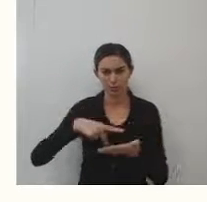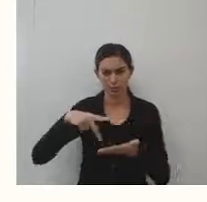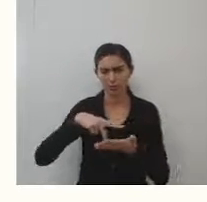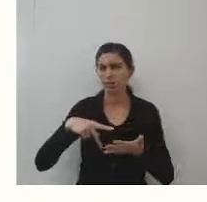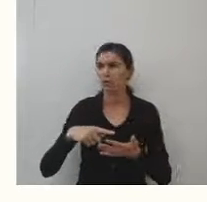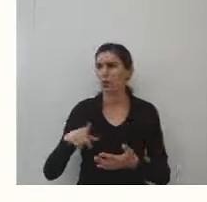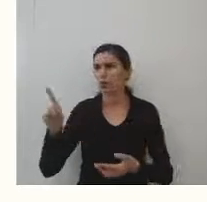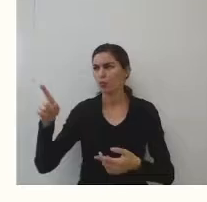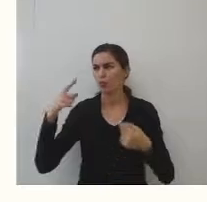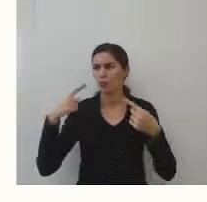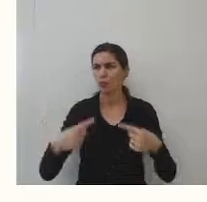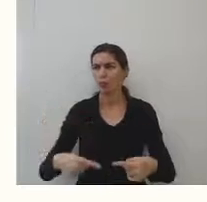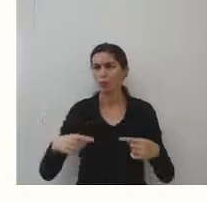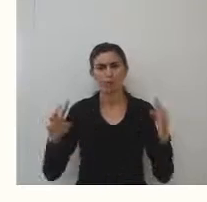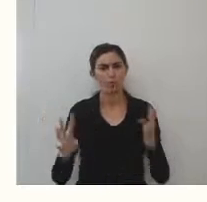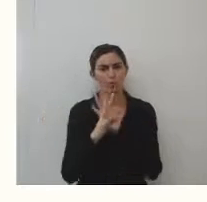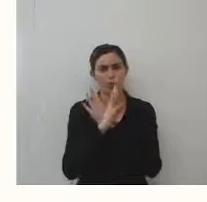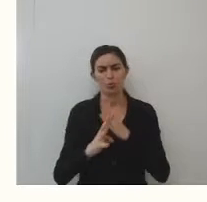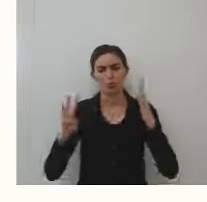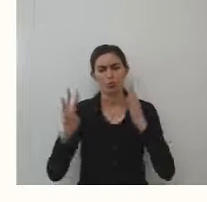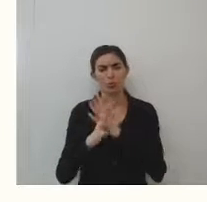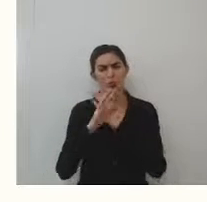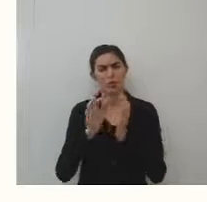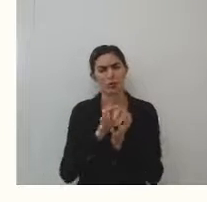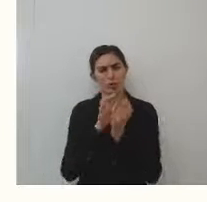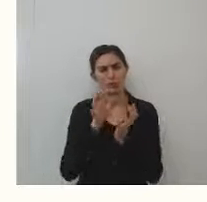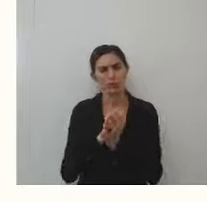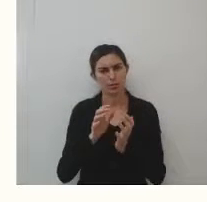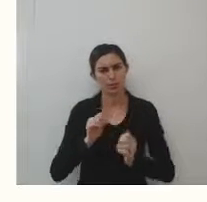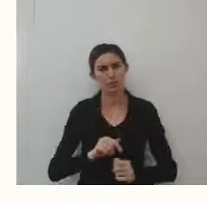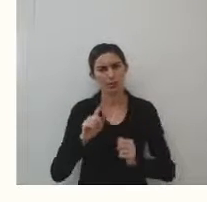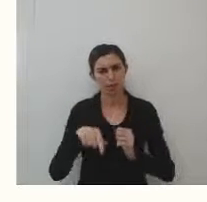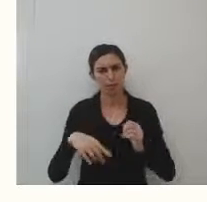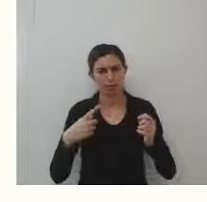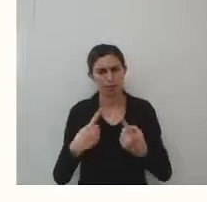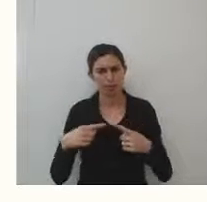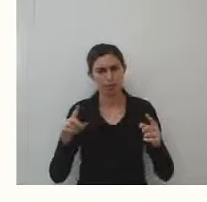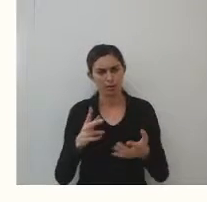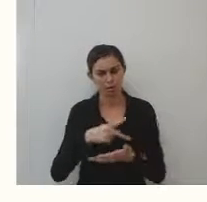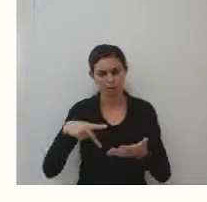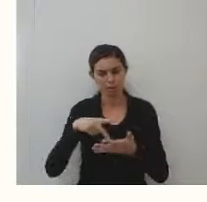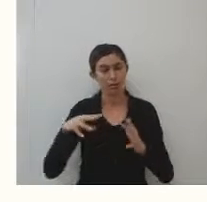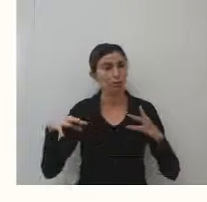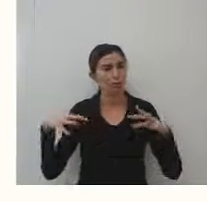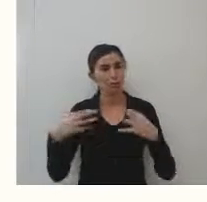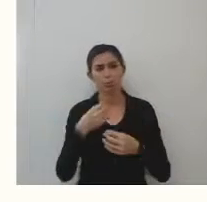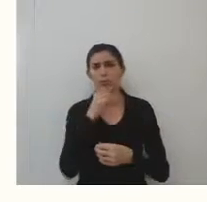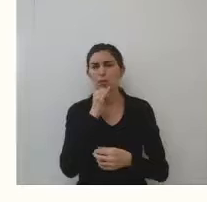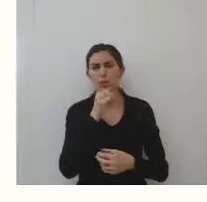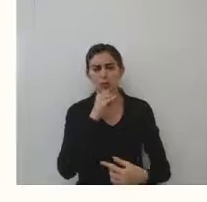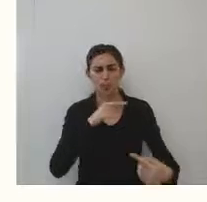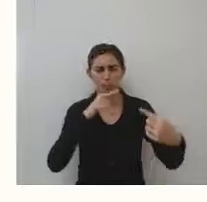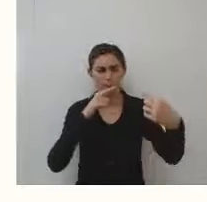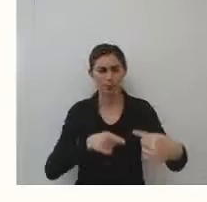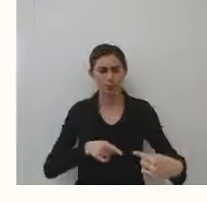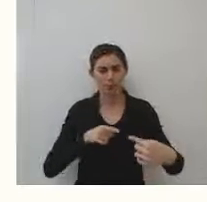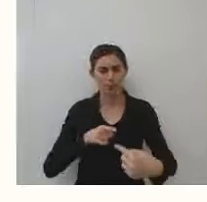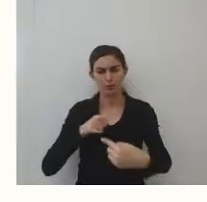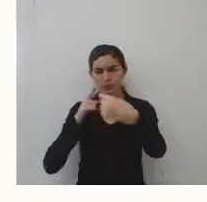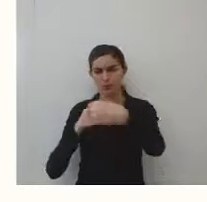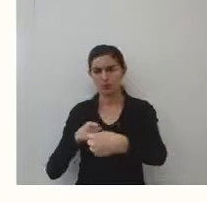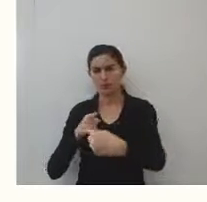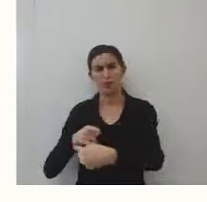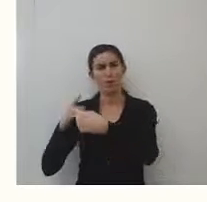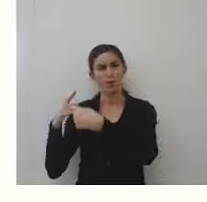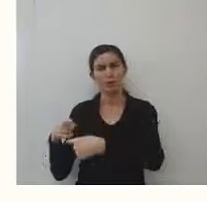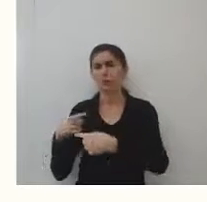Será que o Festival de Quadrilha Junina do Recife é dança? Então, são todos exemplos de competição. E